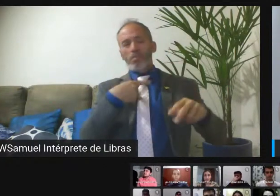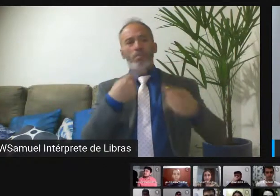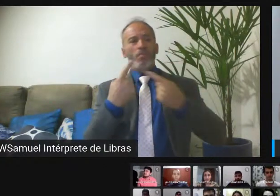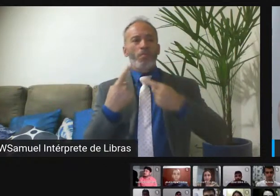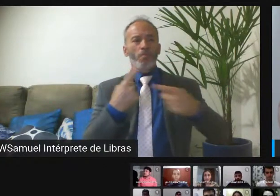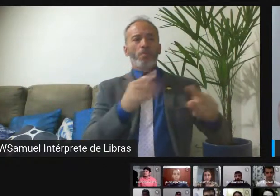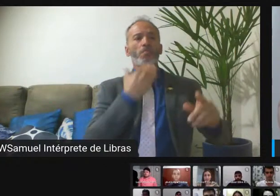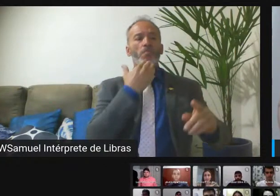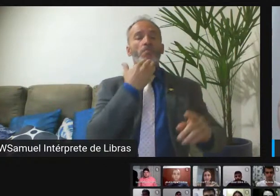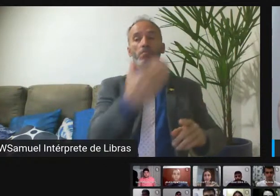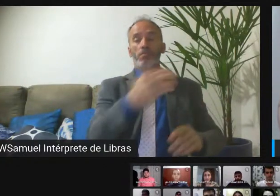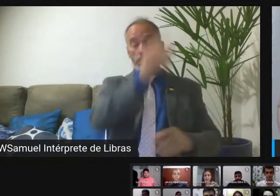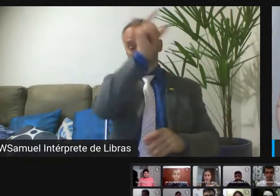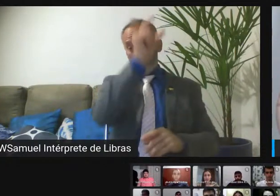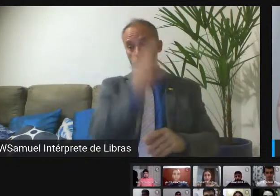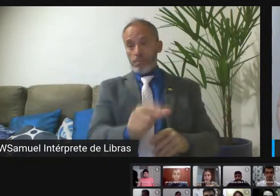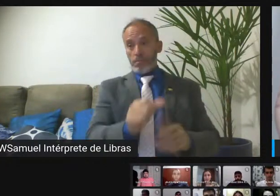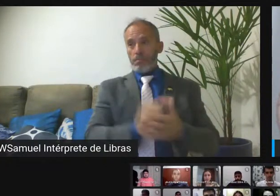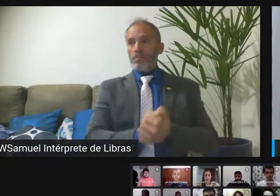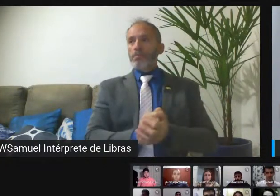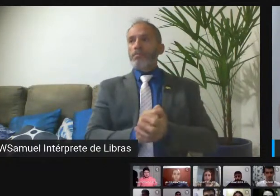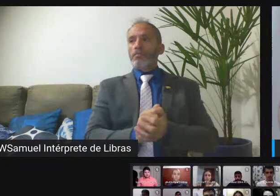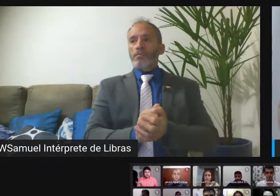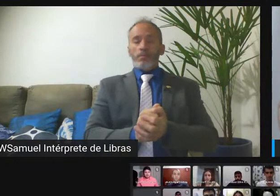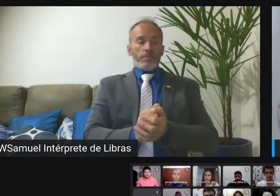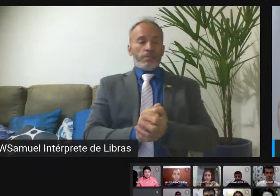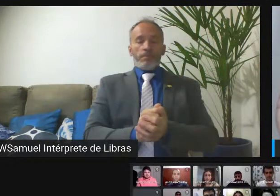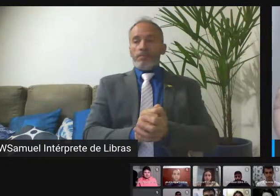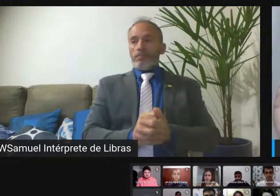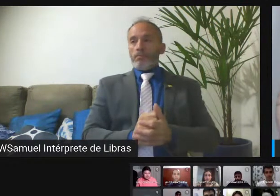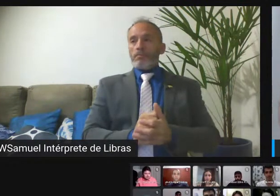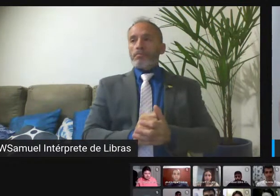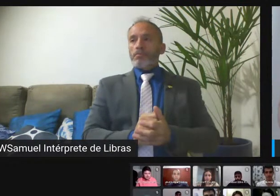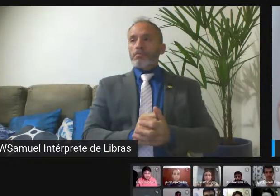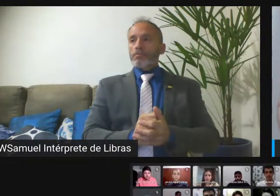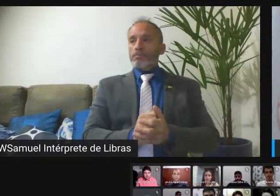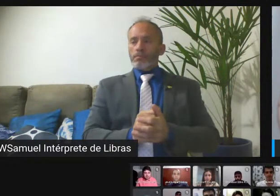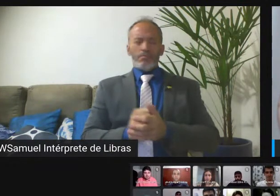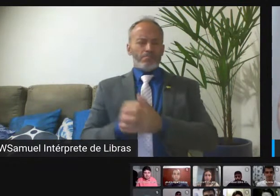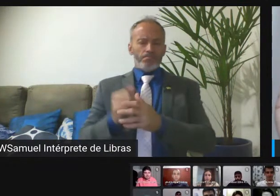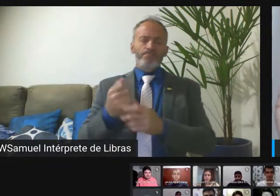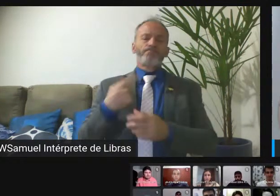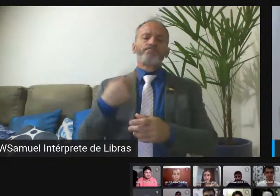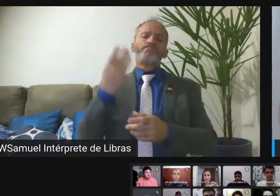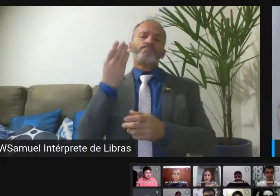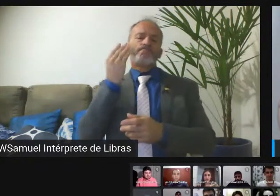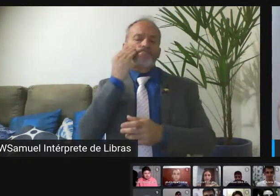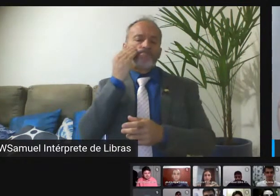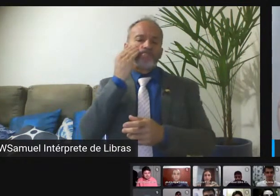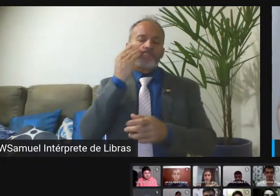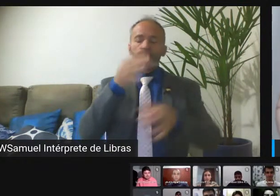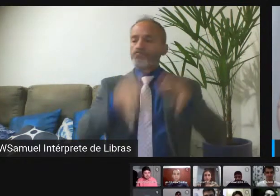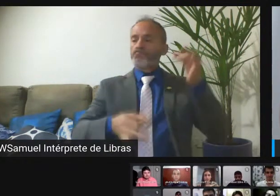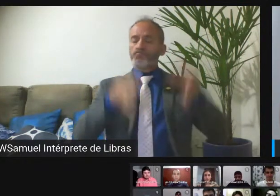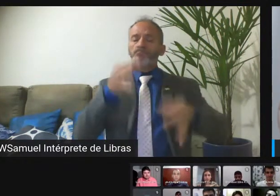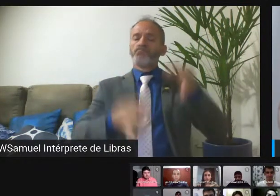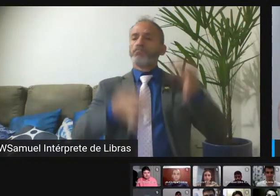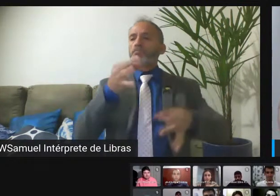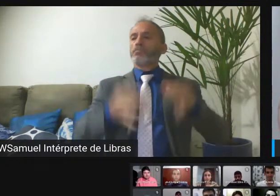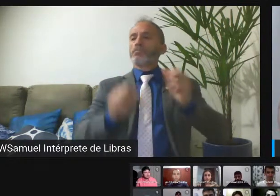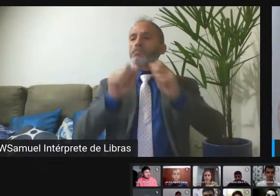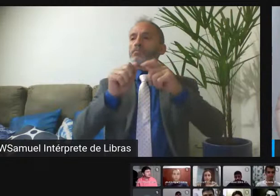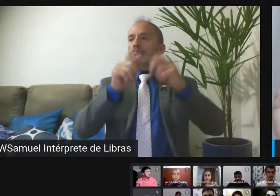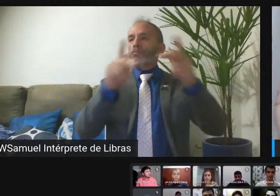a dignidade da pessoa humana, buscando o justo e a